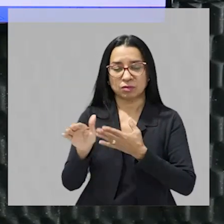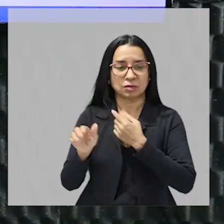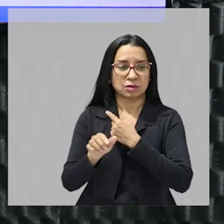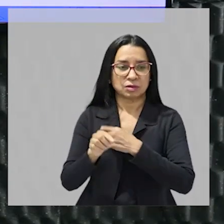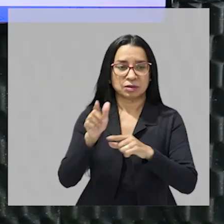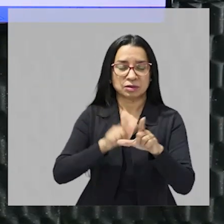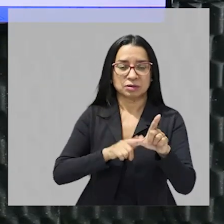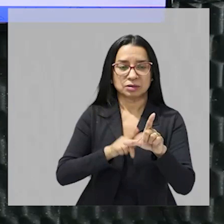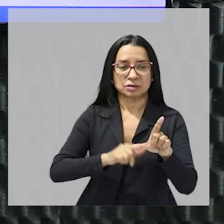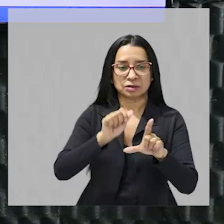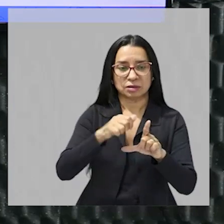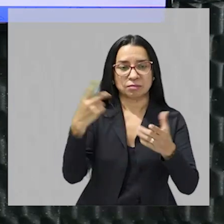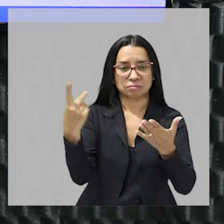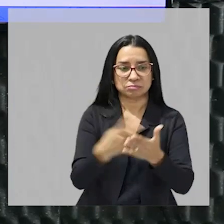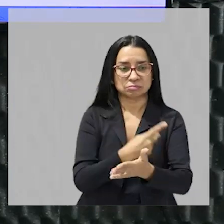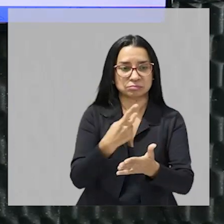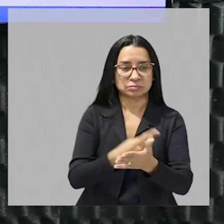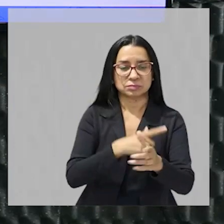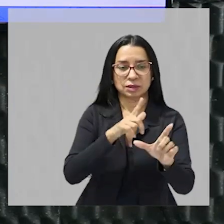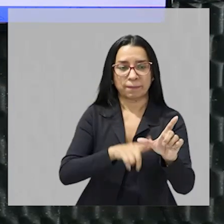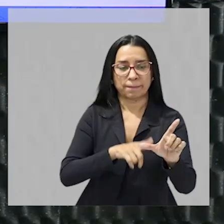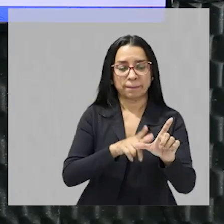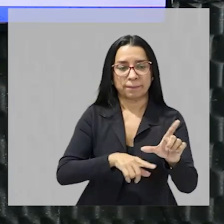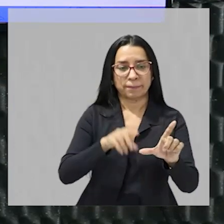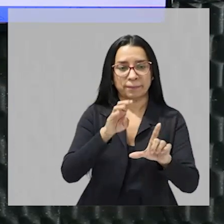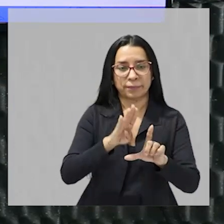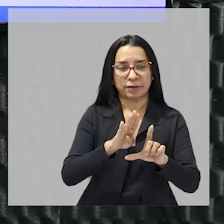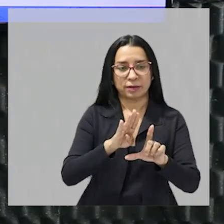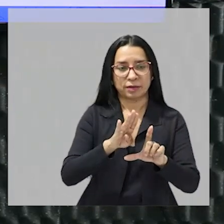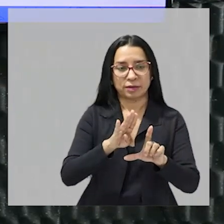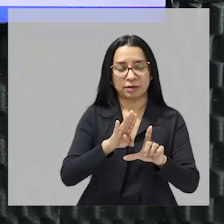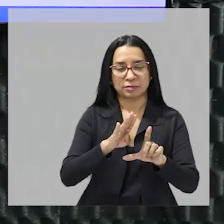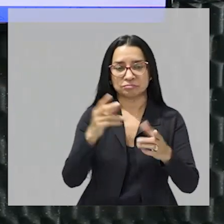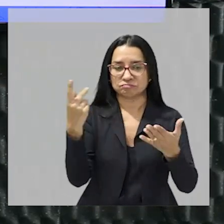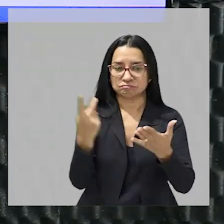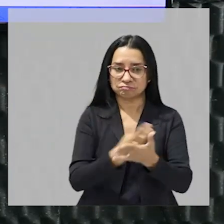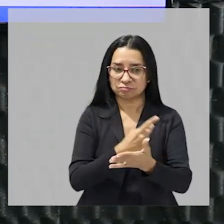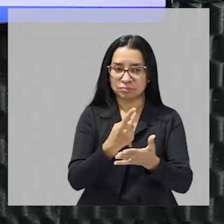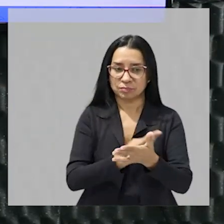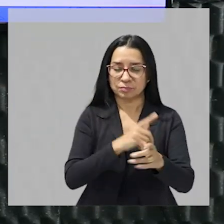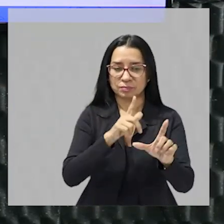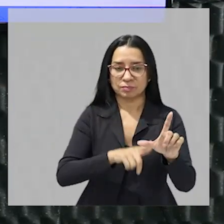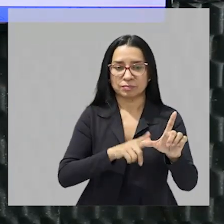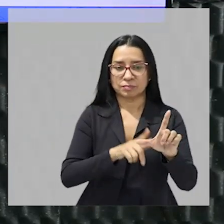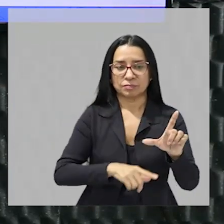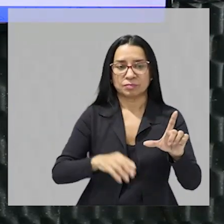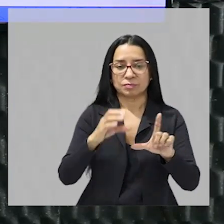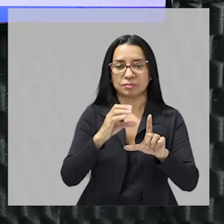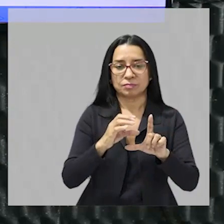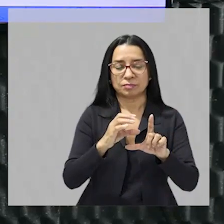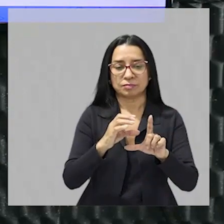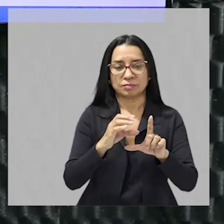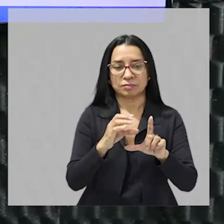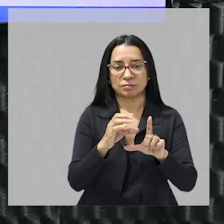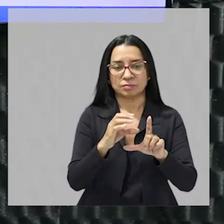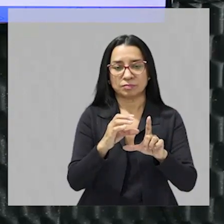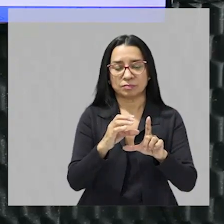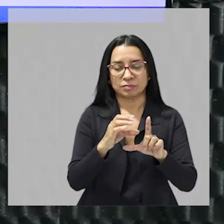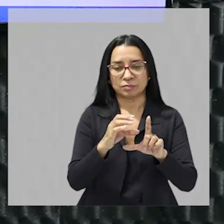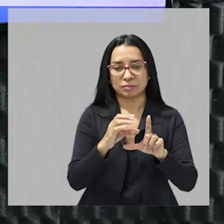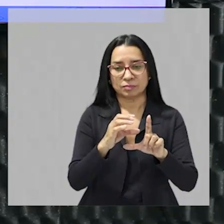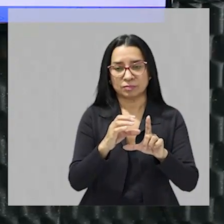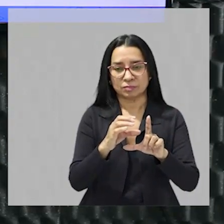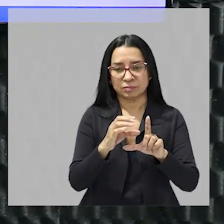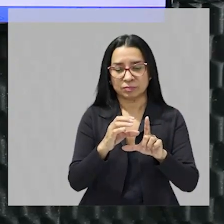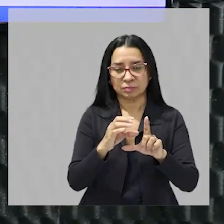teve diminuição do carvão? Acabei de dizer que não teve, teve aumento. Letra B também já foi. Letra C, ocorreu o aumento